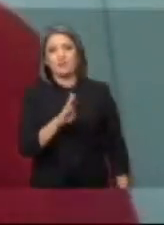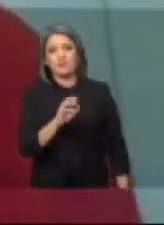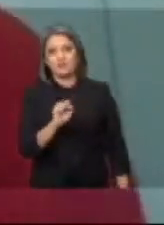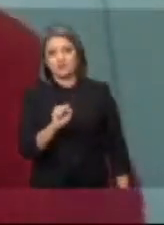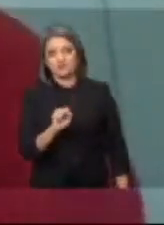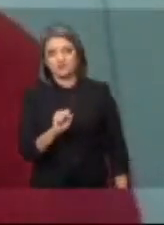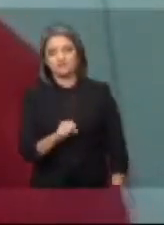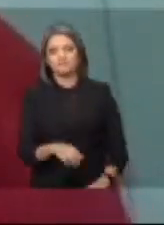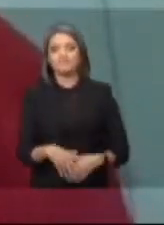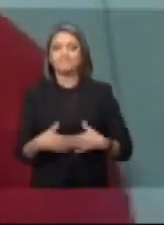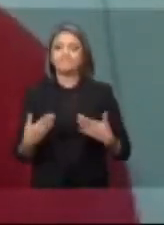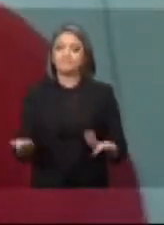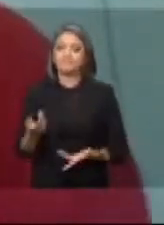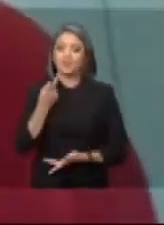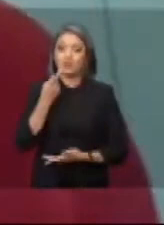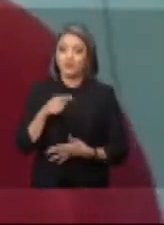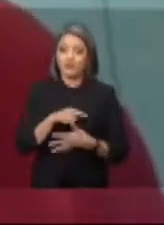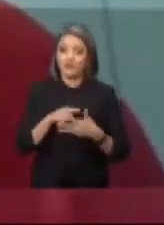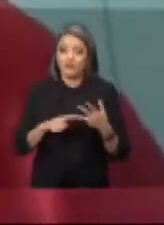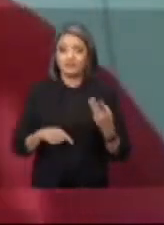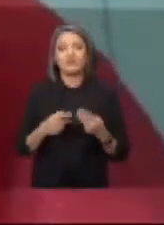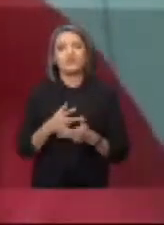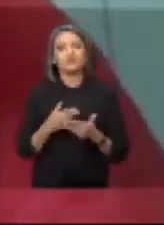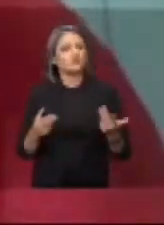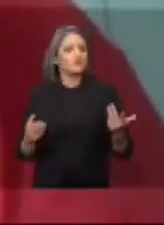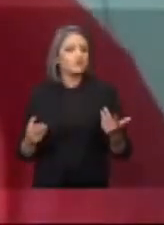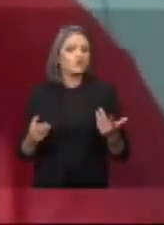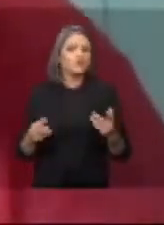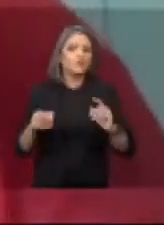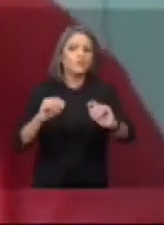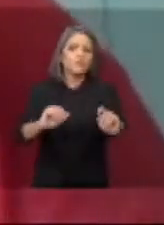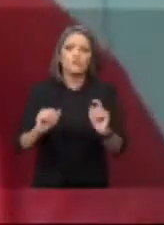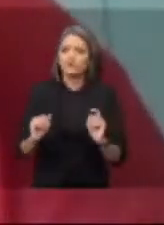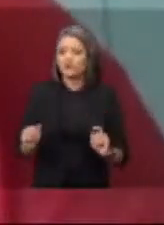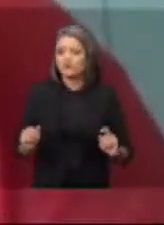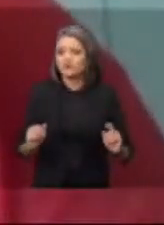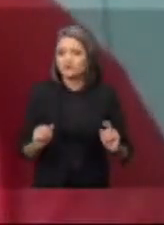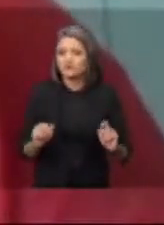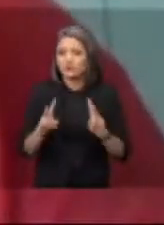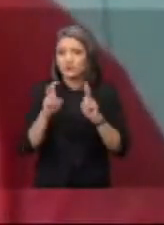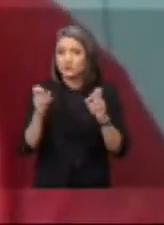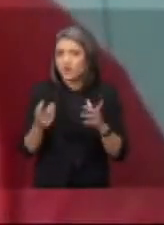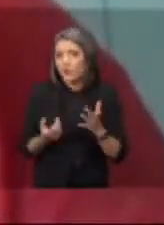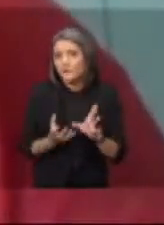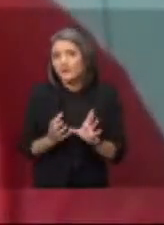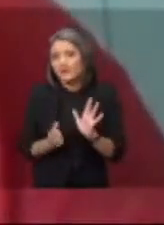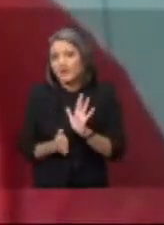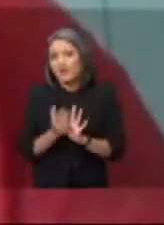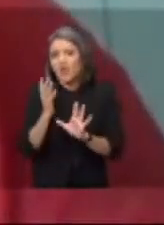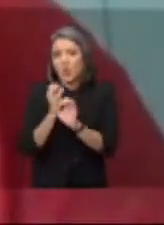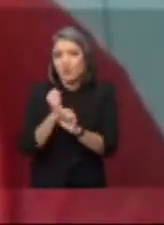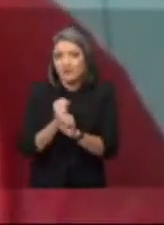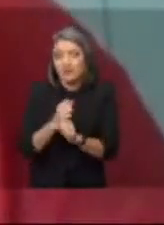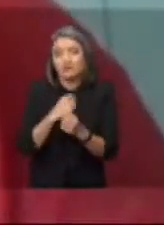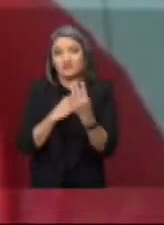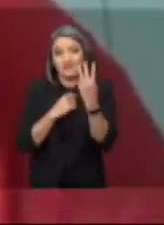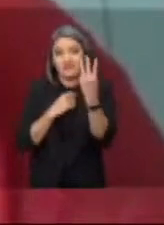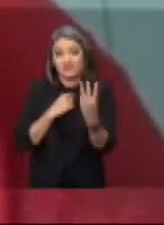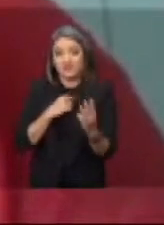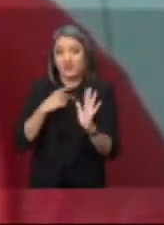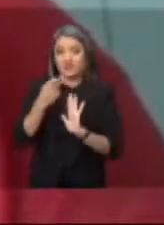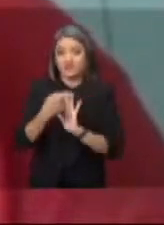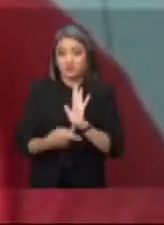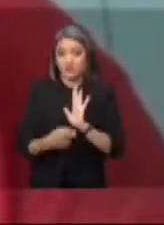Eu vou falar três pontos, né? Esse é para começar a contagem. Eu gostaria de dizer que nós temos três projetos, ministro, que eu acho que é importante,